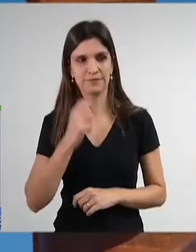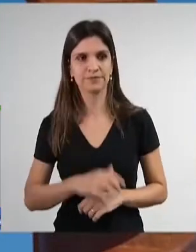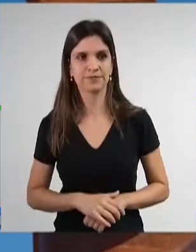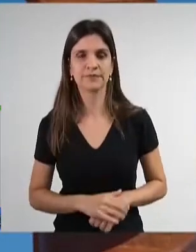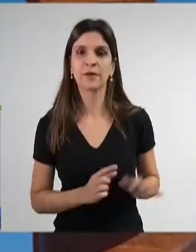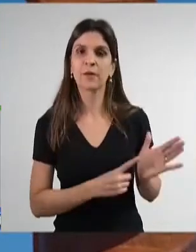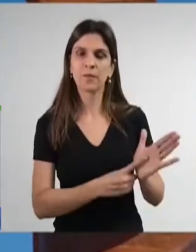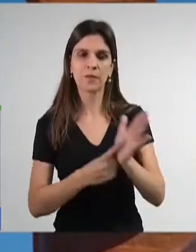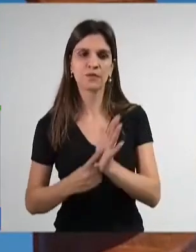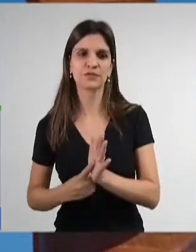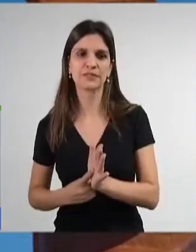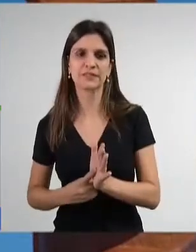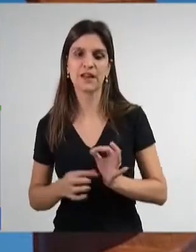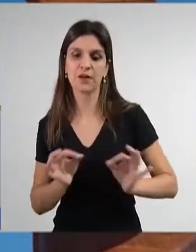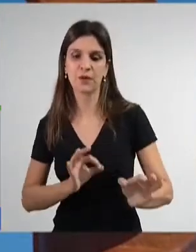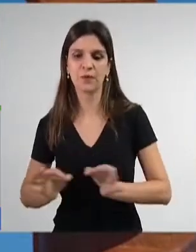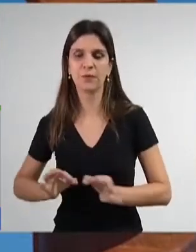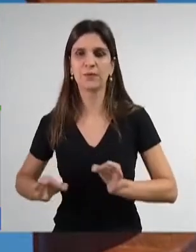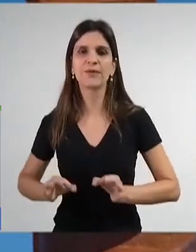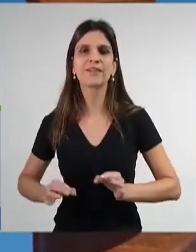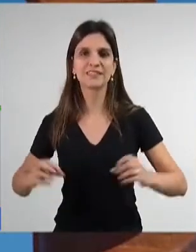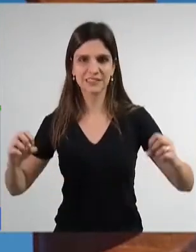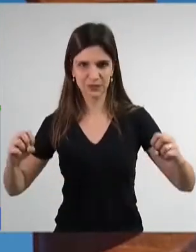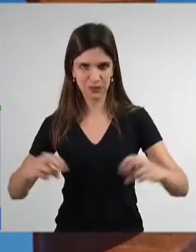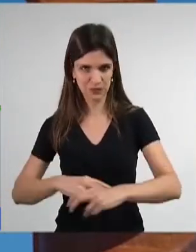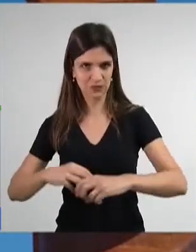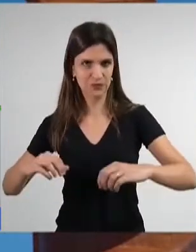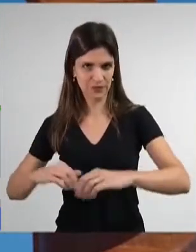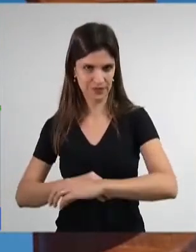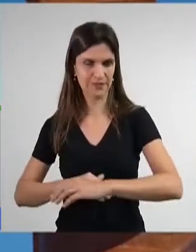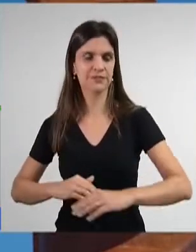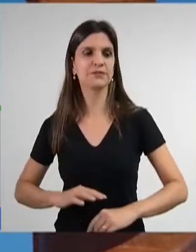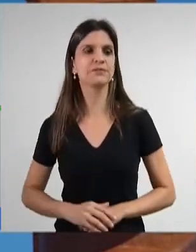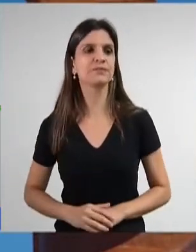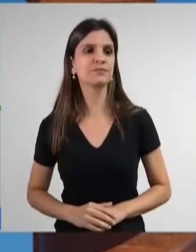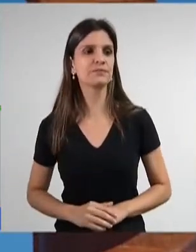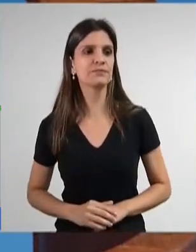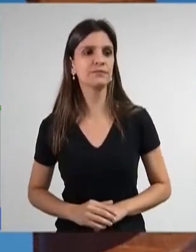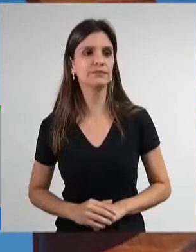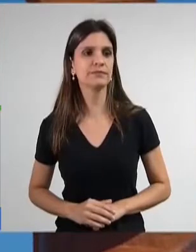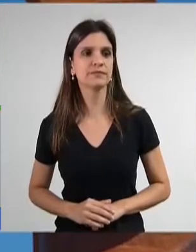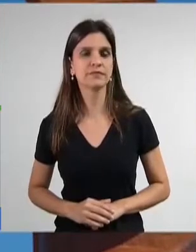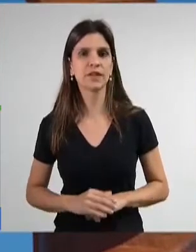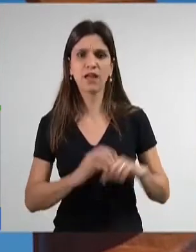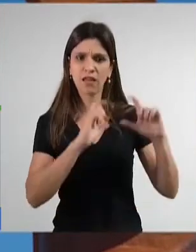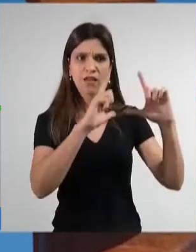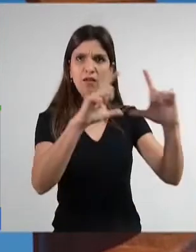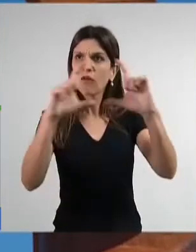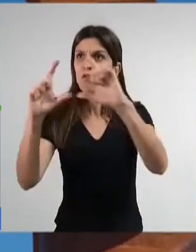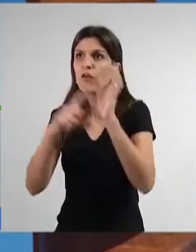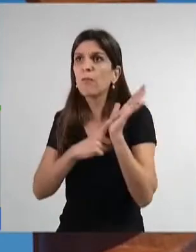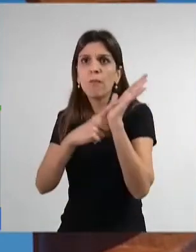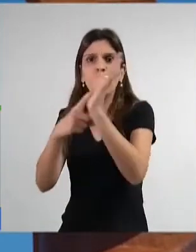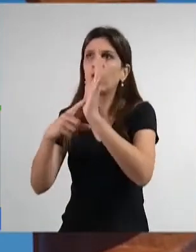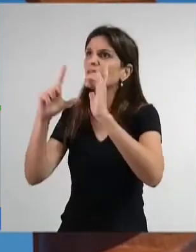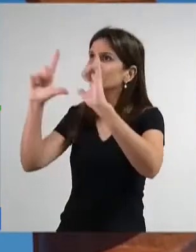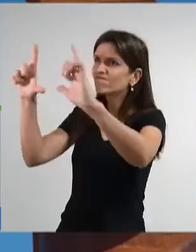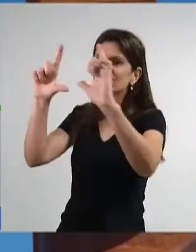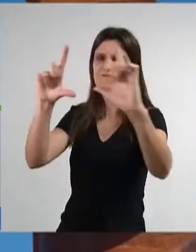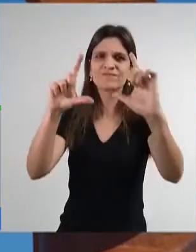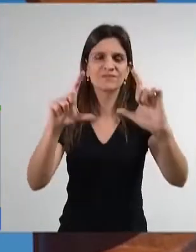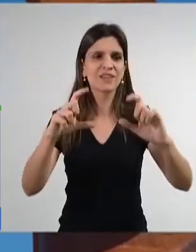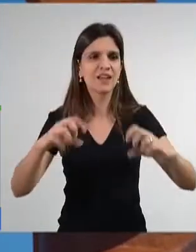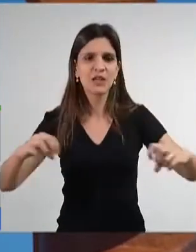importante, e tem que colocar fotos dos acidentes graves em tudo quanto é lugar, nesses locais de